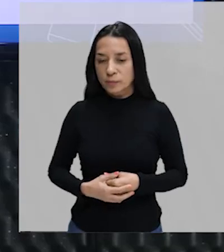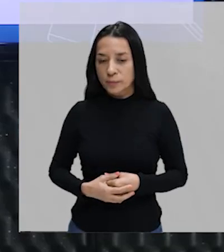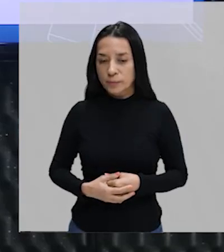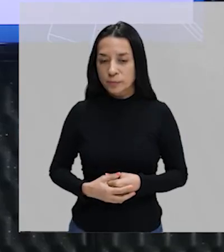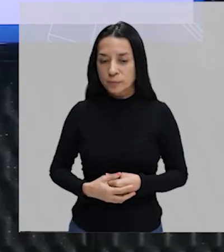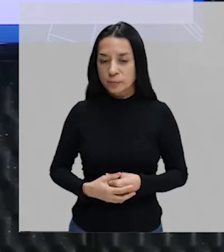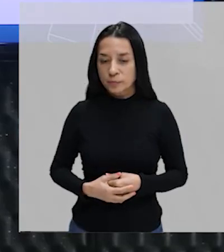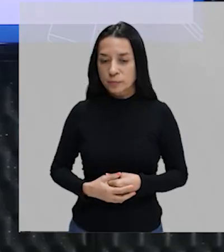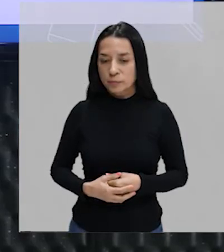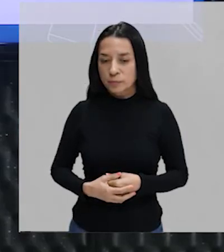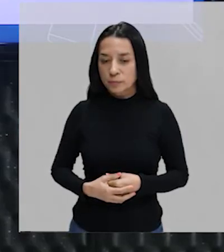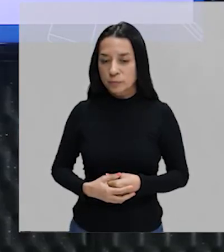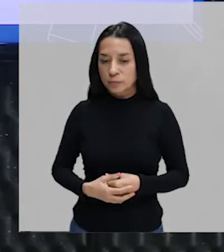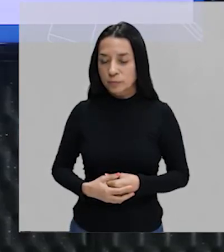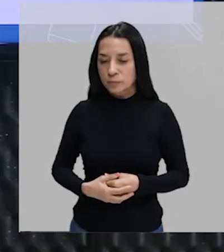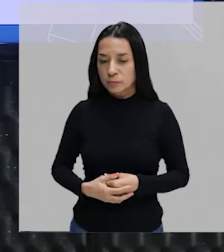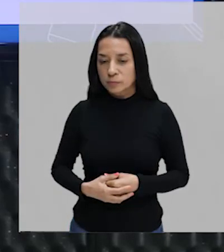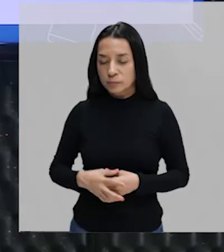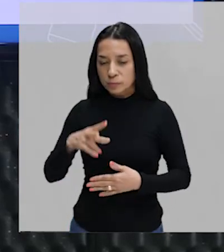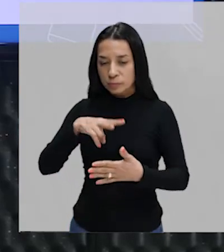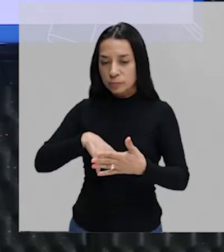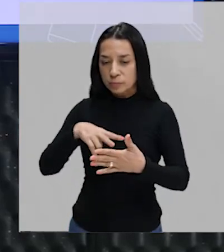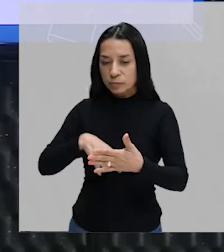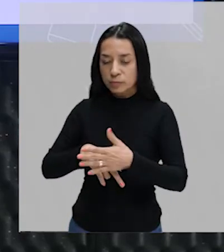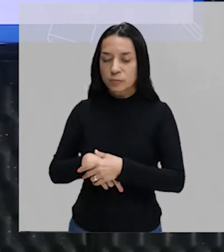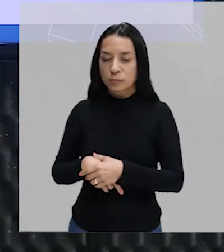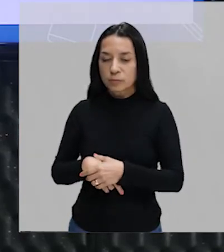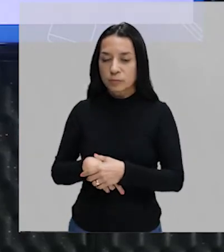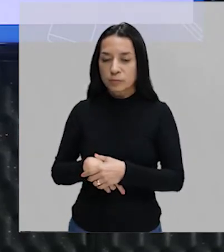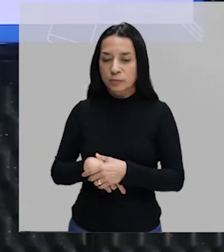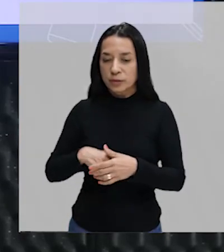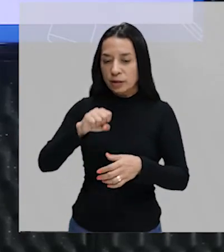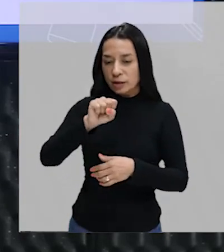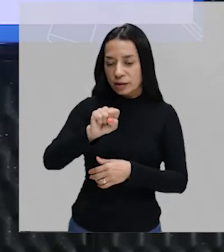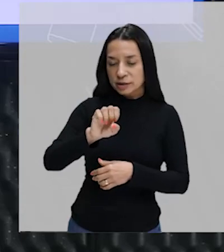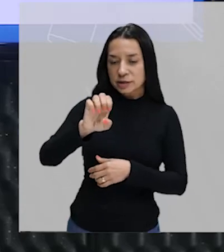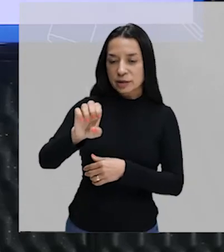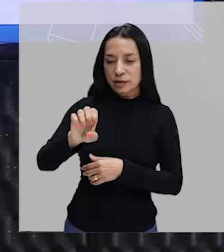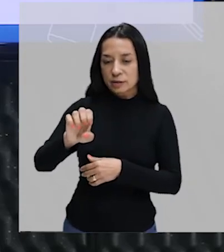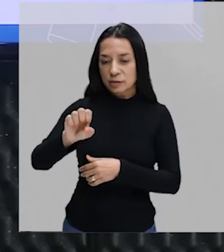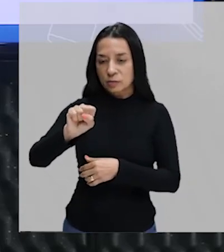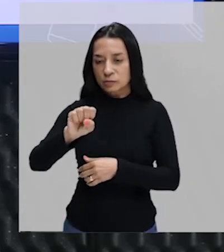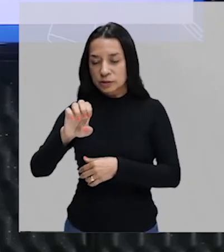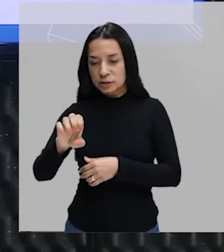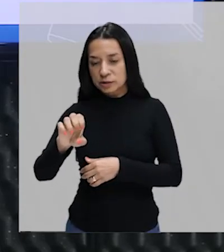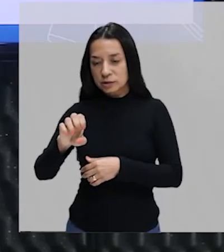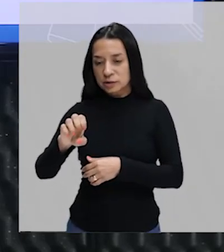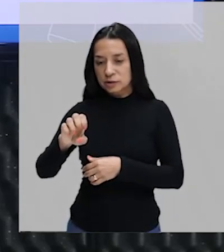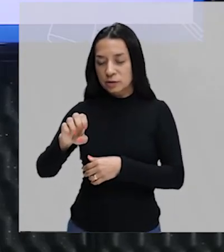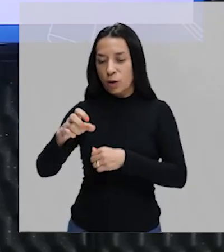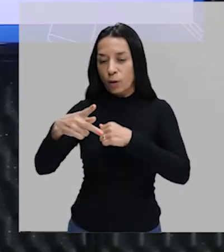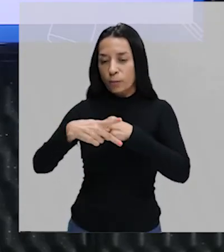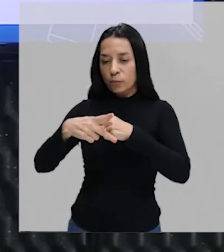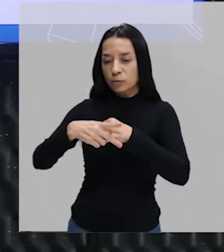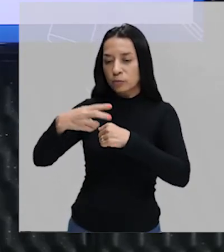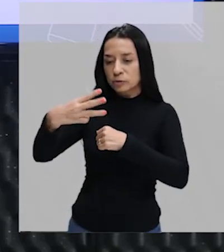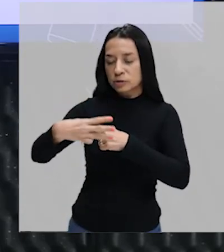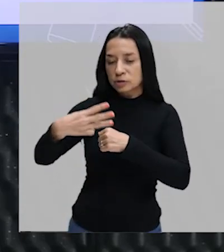pessoa. Vestiu-se, vistam-se. É o SE, é o si, é um pronome de terceira pessoa,